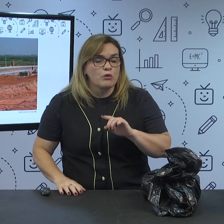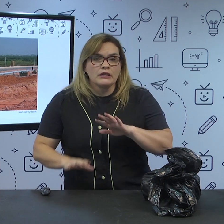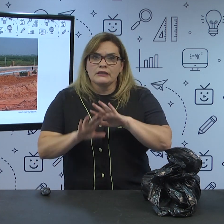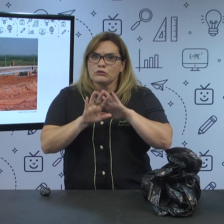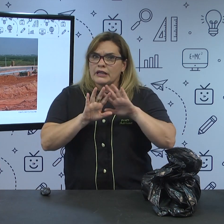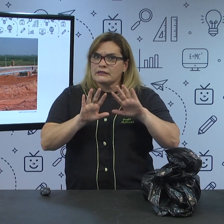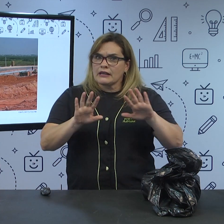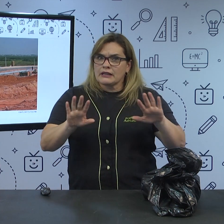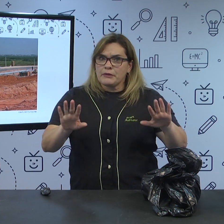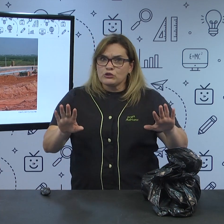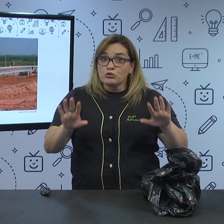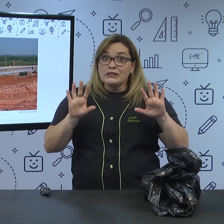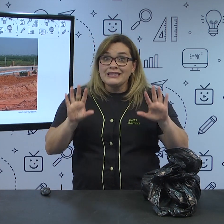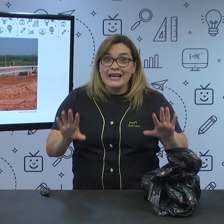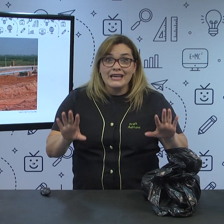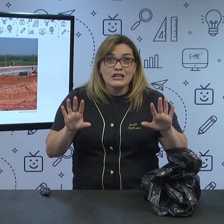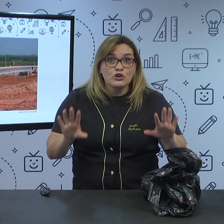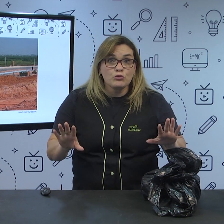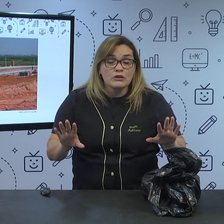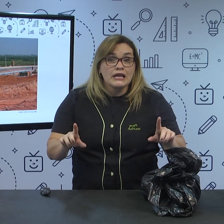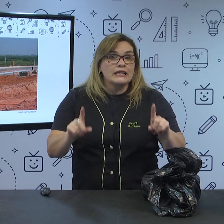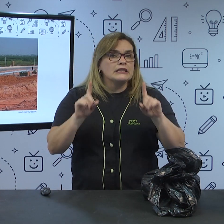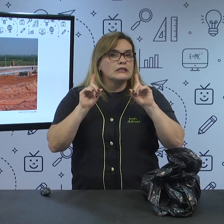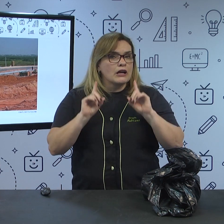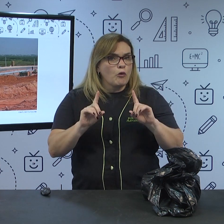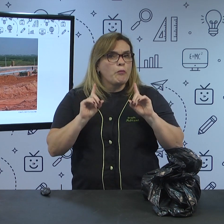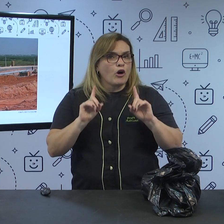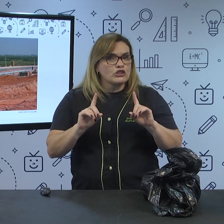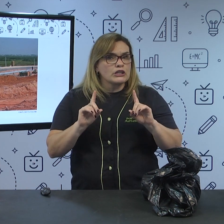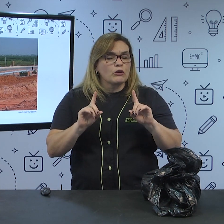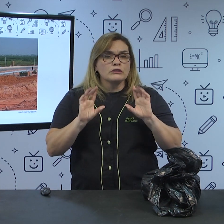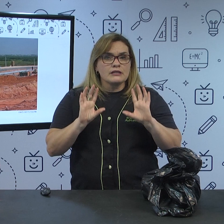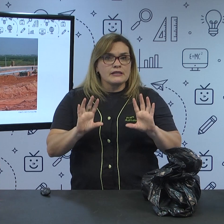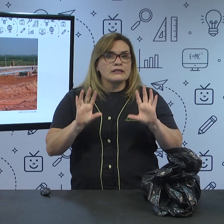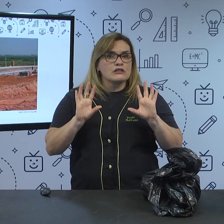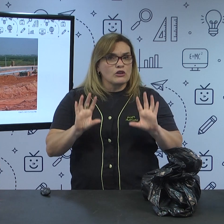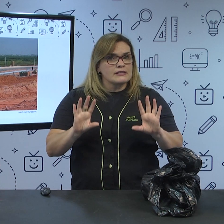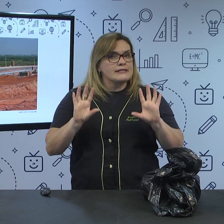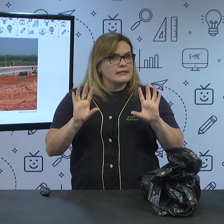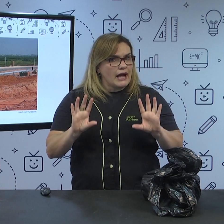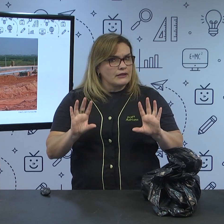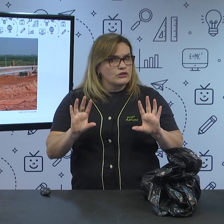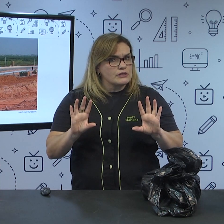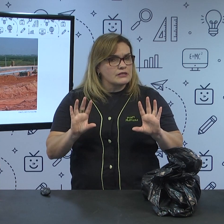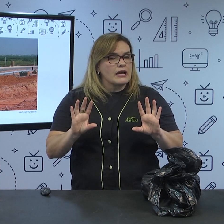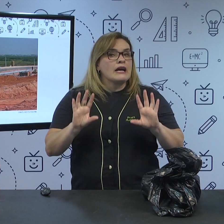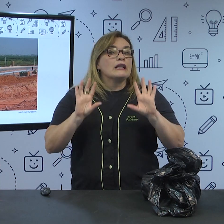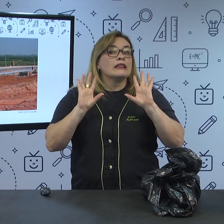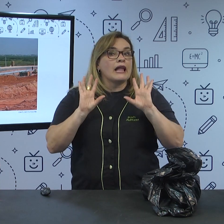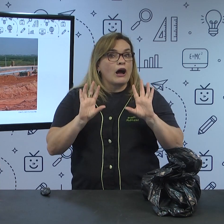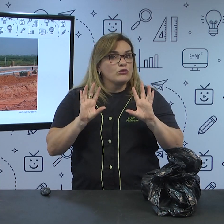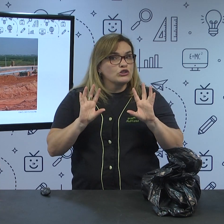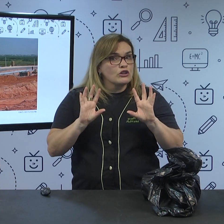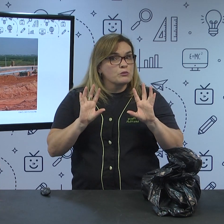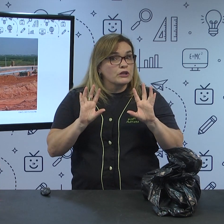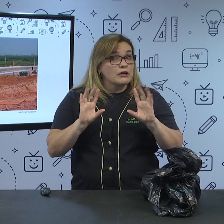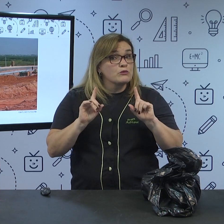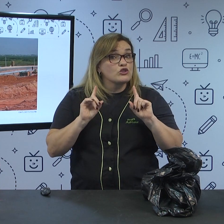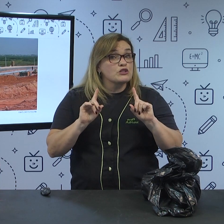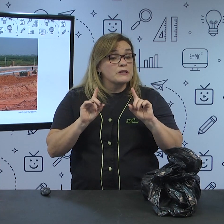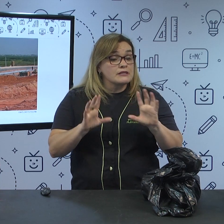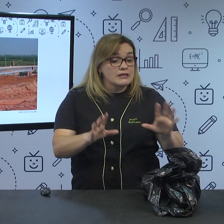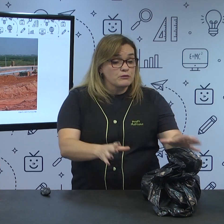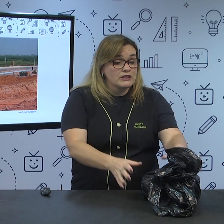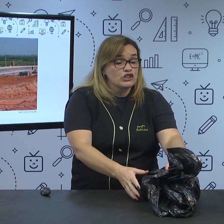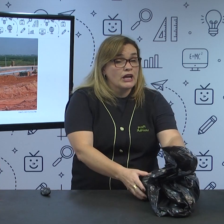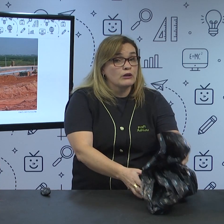o lixão não tem tratamento nenhum e não pode acontecer nas nossas cidades. Lá onde nós